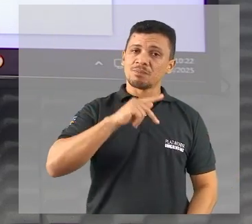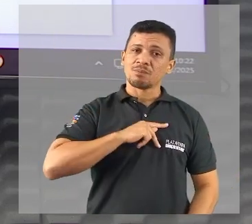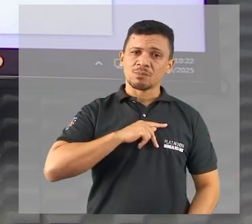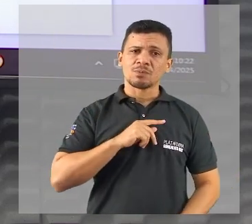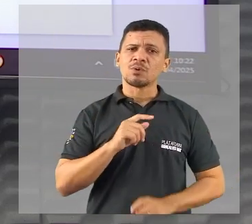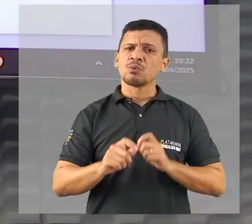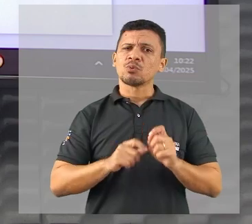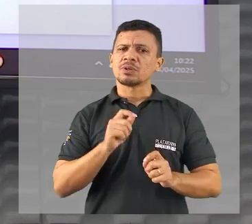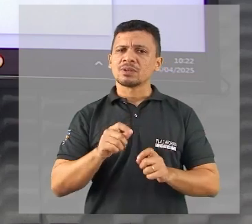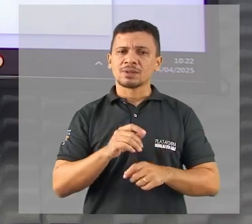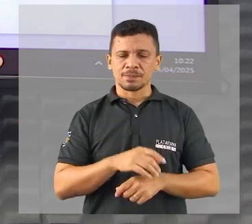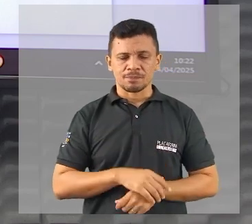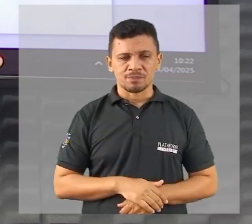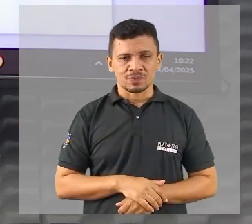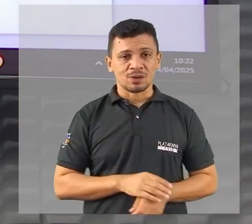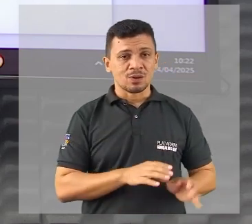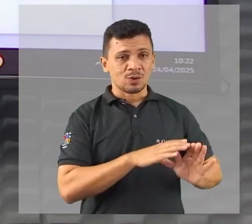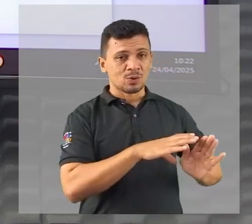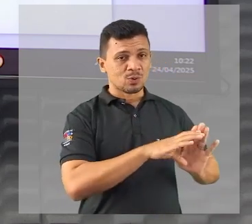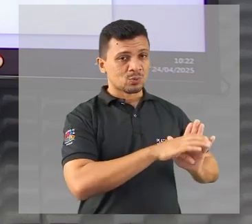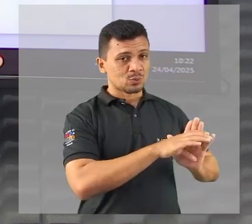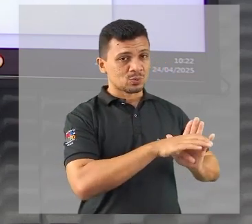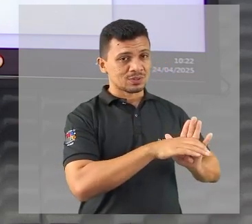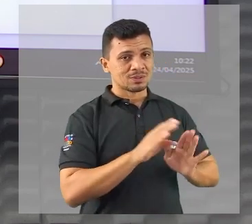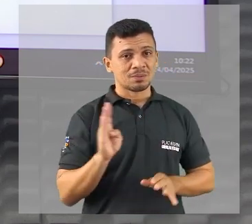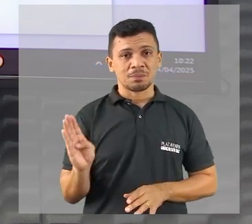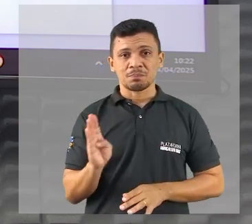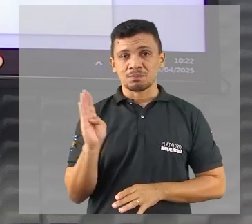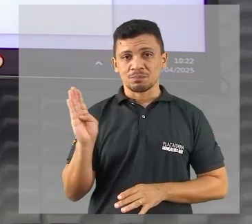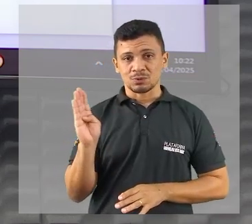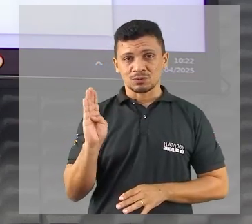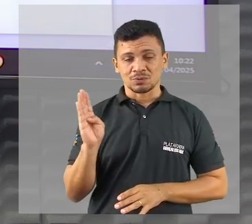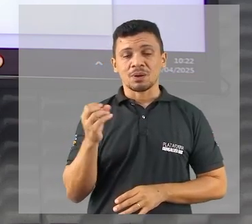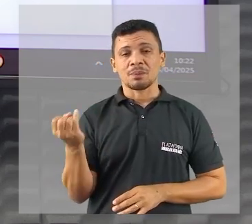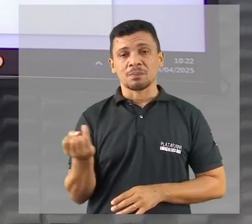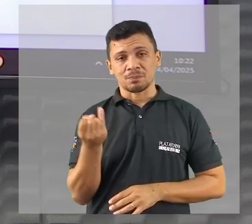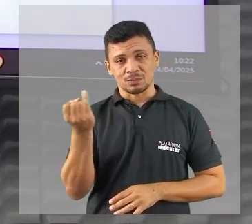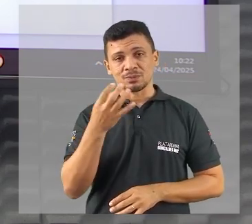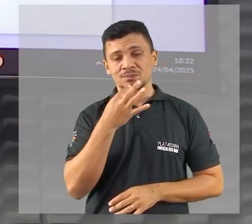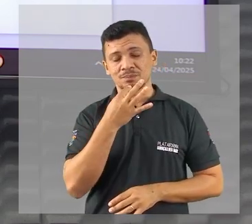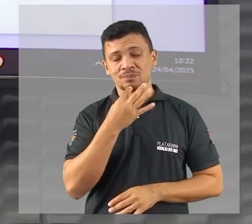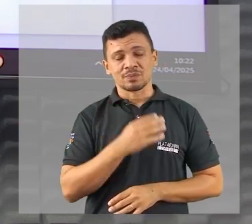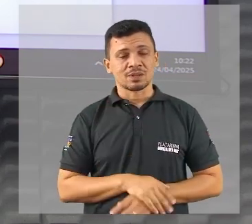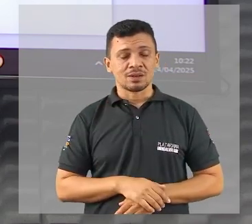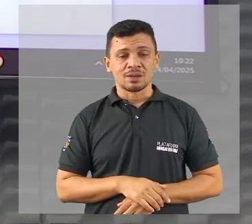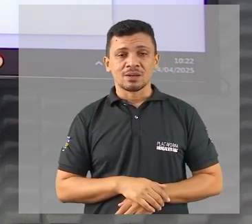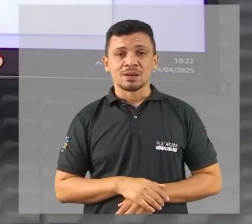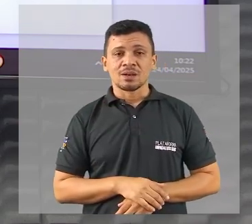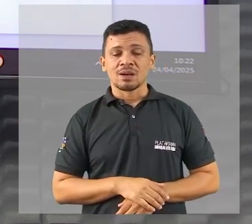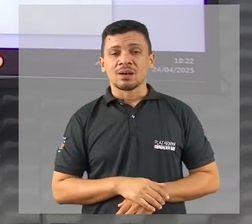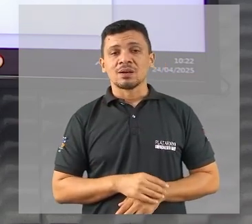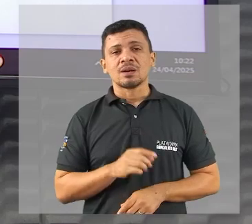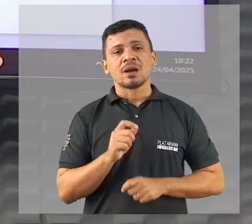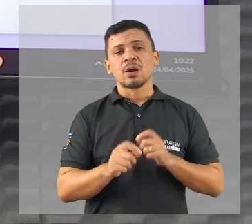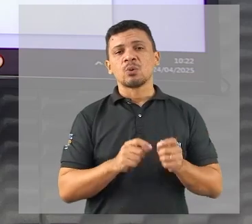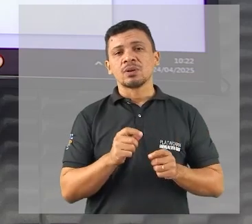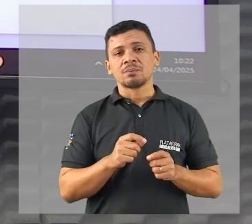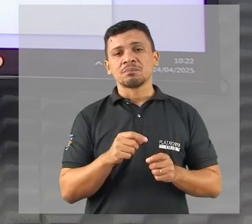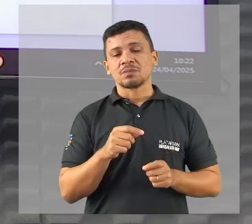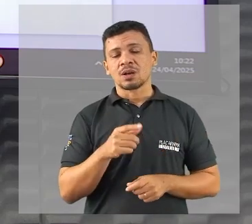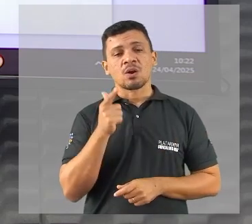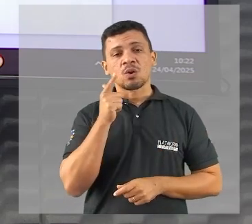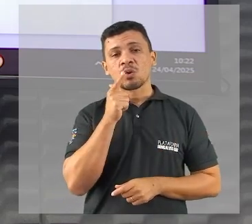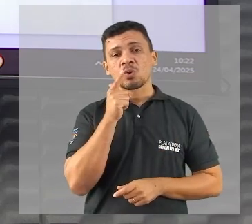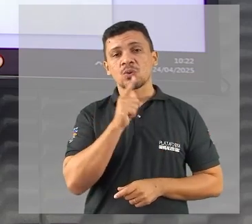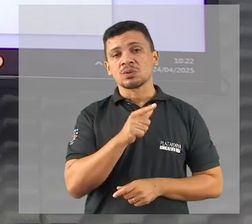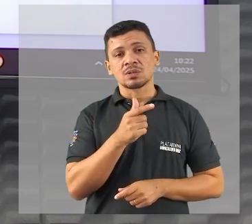autótrofos? Relembrando, né, os conceitos de biologia, que é muito importante vocês saberem, tá? Seres autótrofos são seres que eles